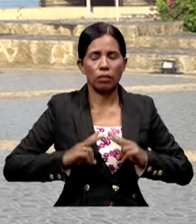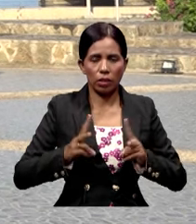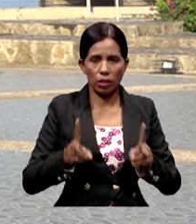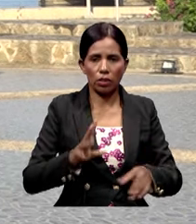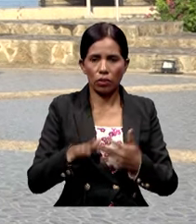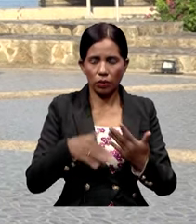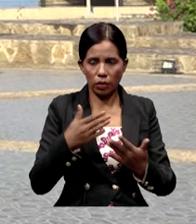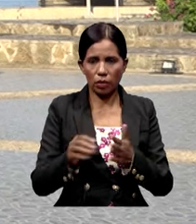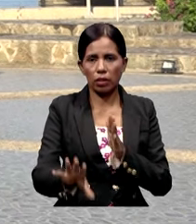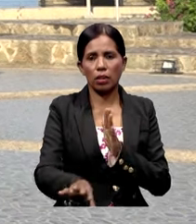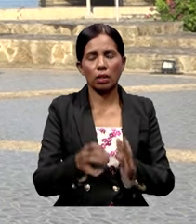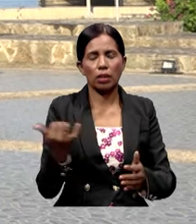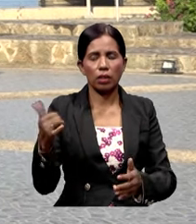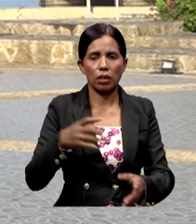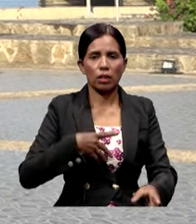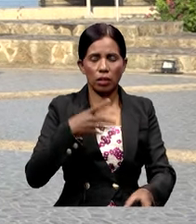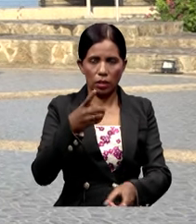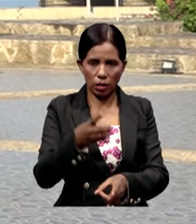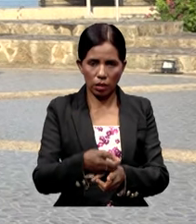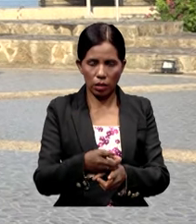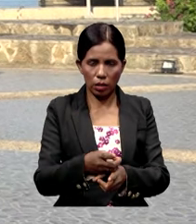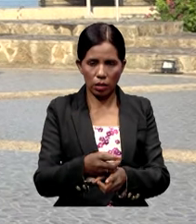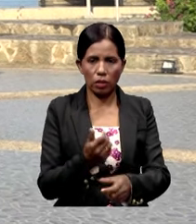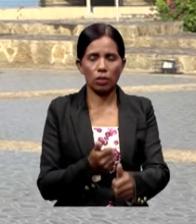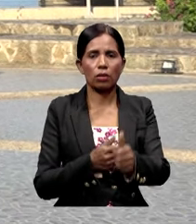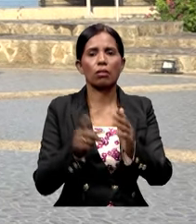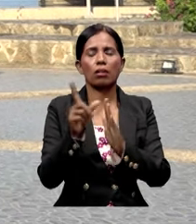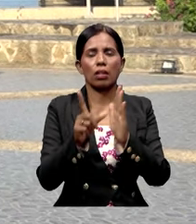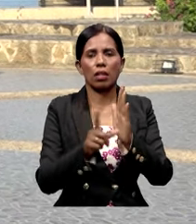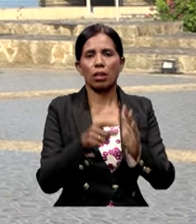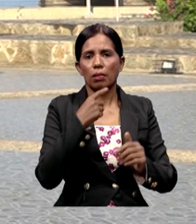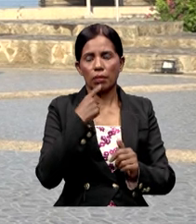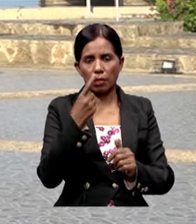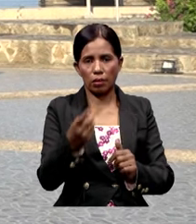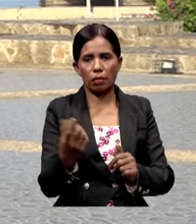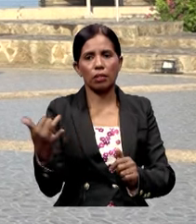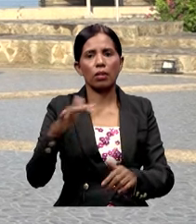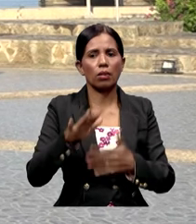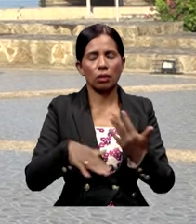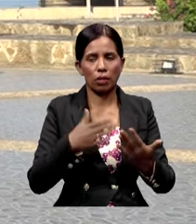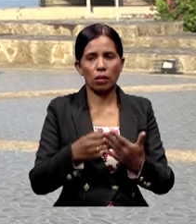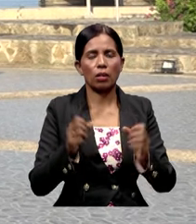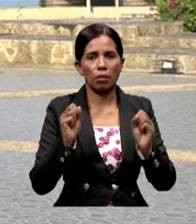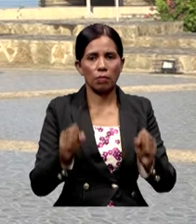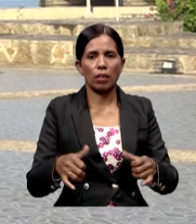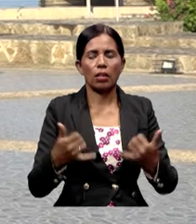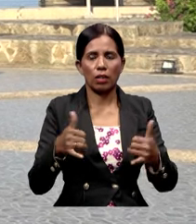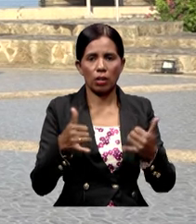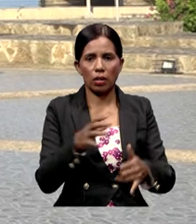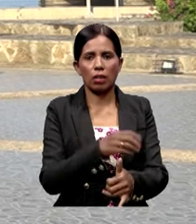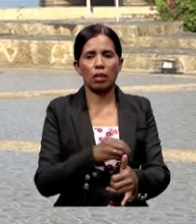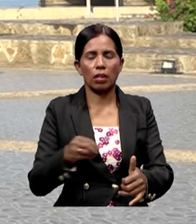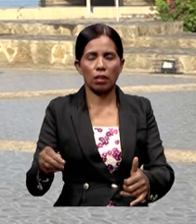se retan sirani direito fundamental, Irene, bem tui lei haruka. Atu sir roto bele goza,